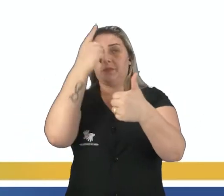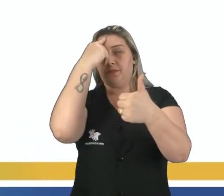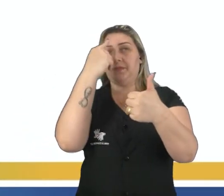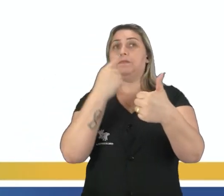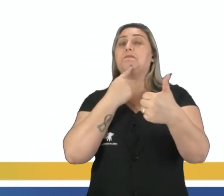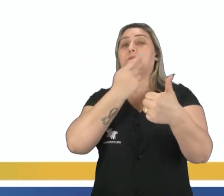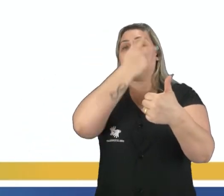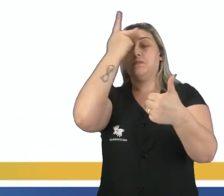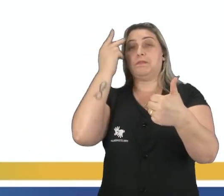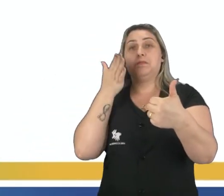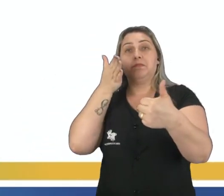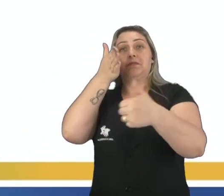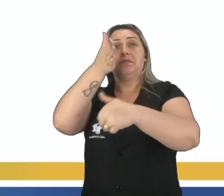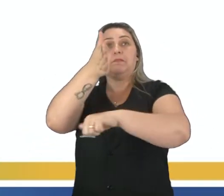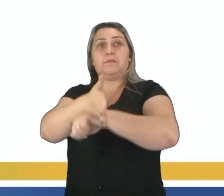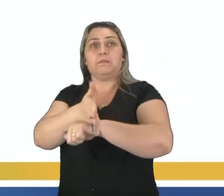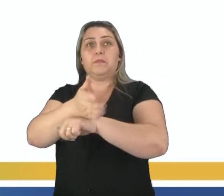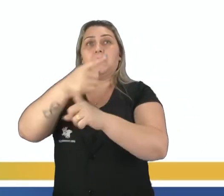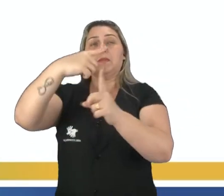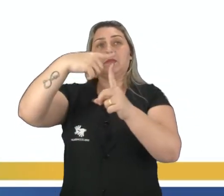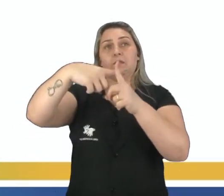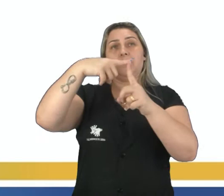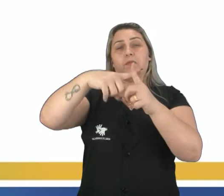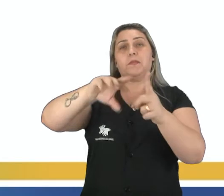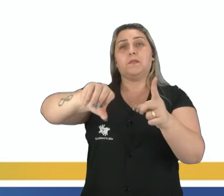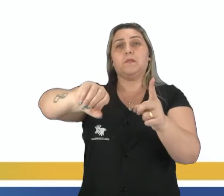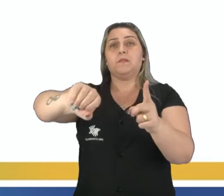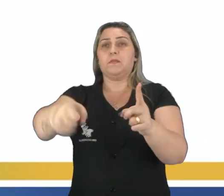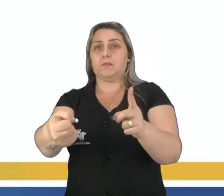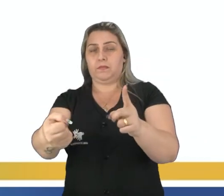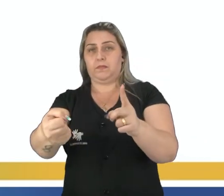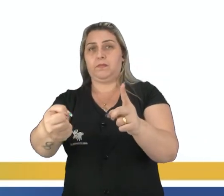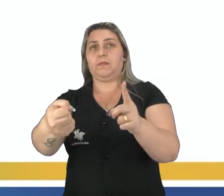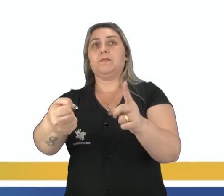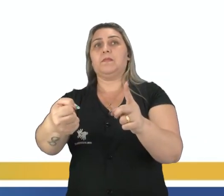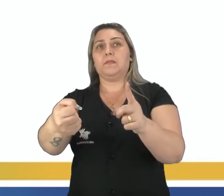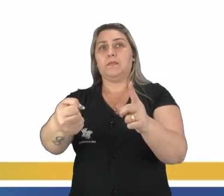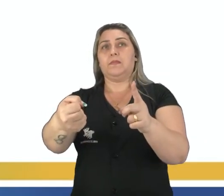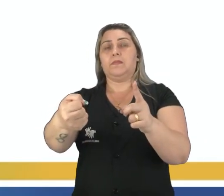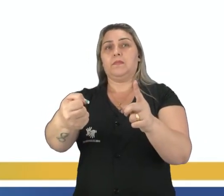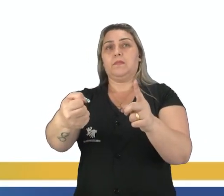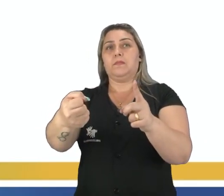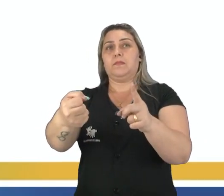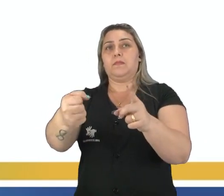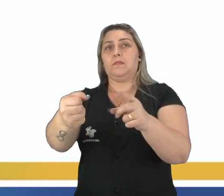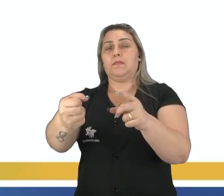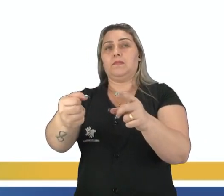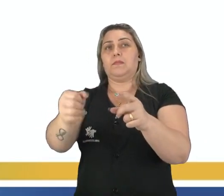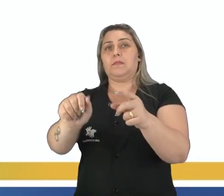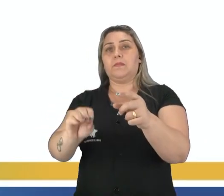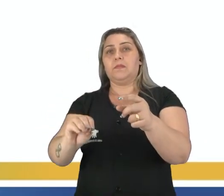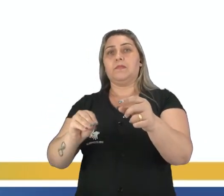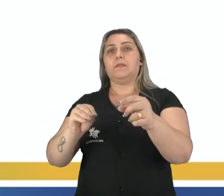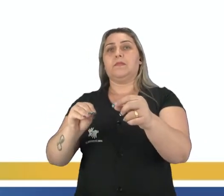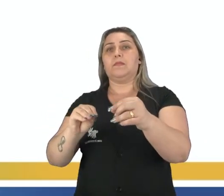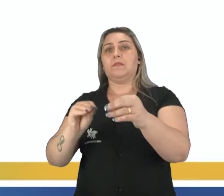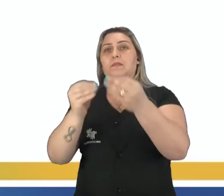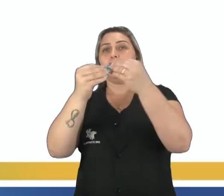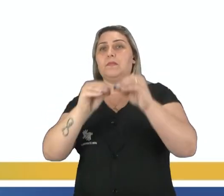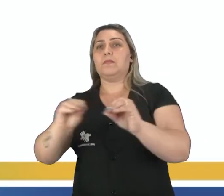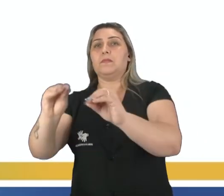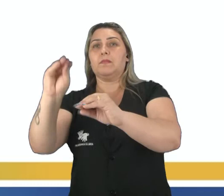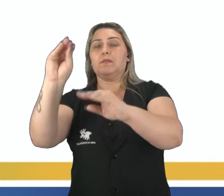é a pessoa que vai eletrizado positivamente. Quando ele toca na porta, parte dessas cargas vão passar para a porta. Ou